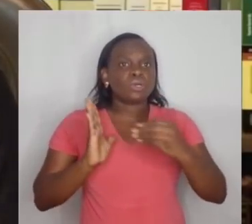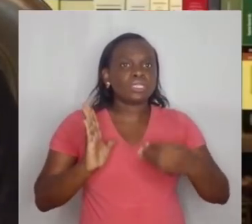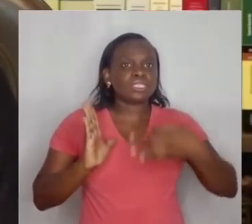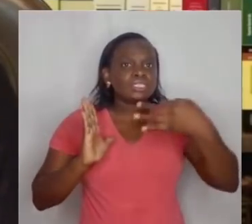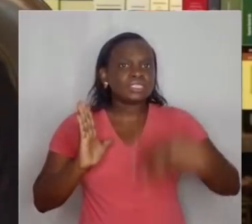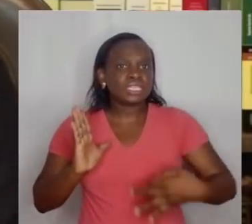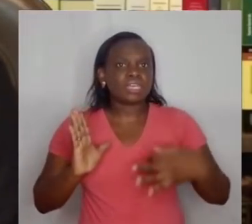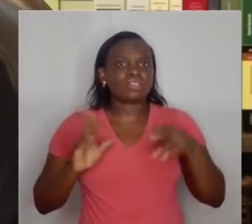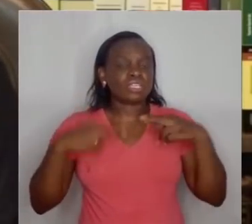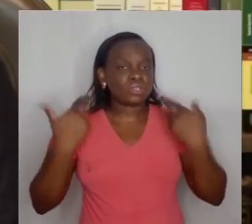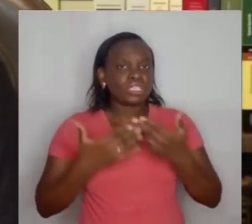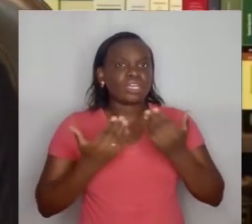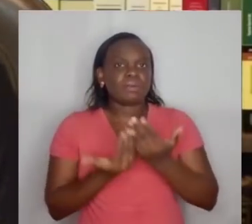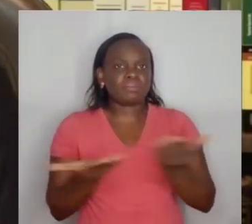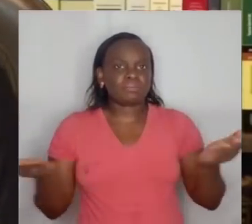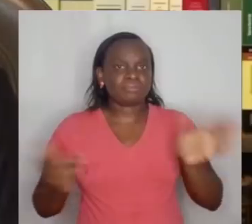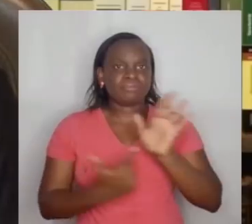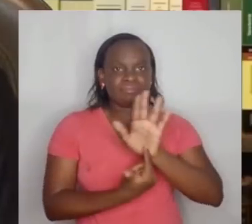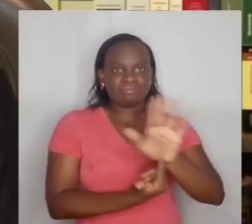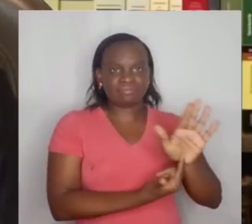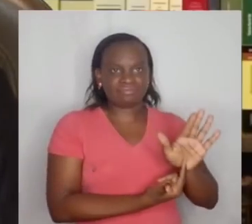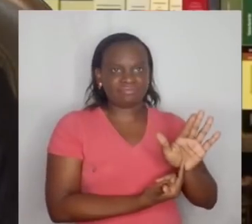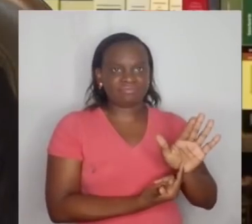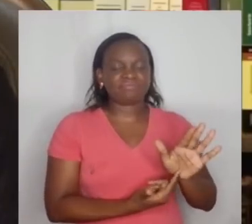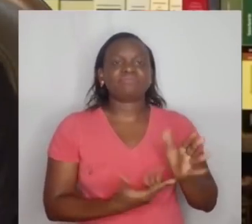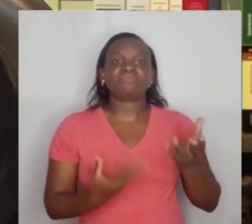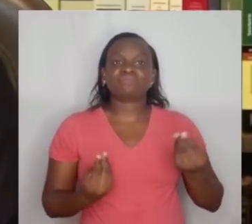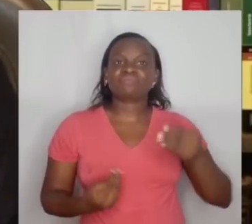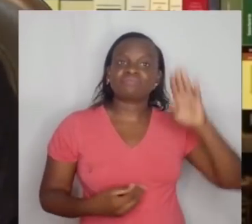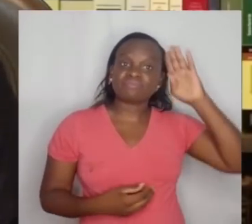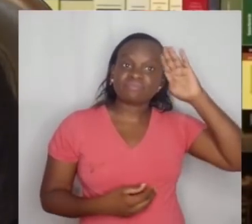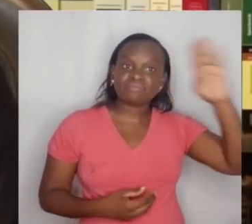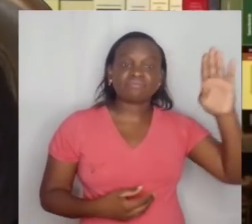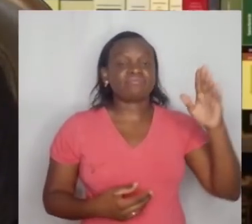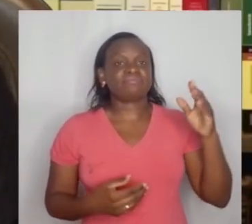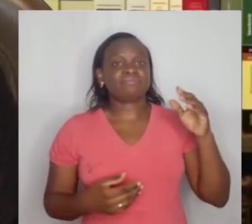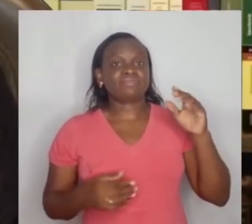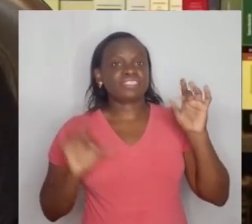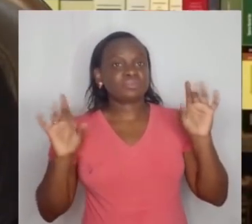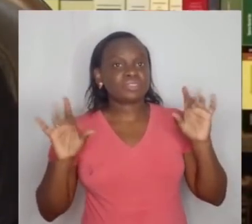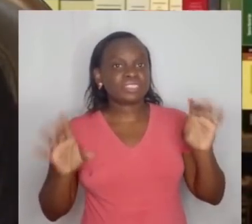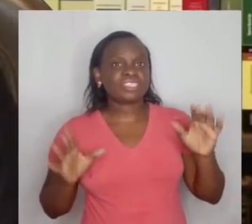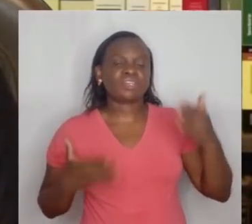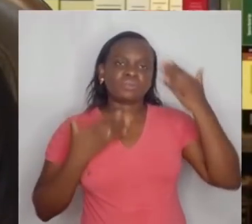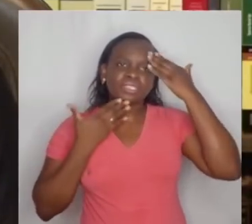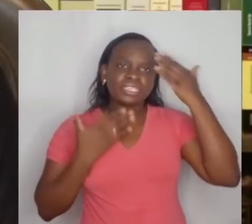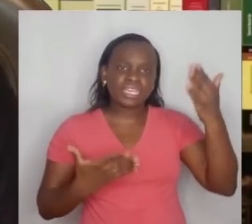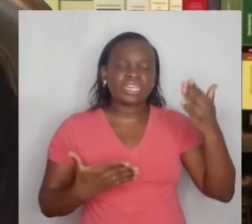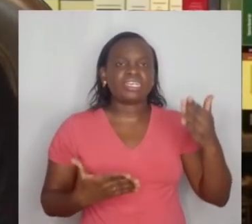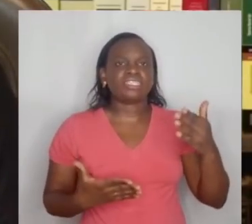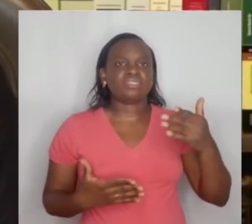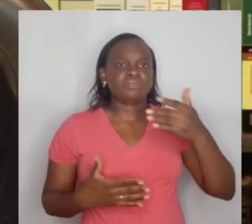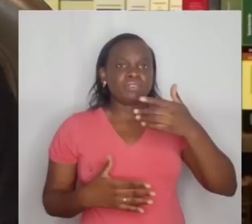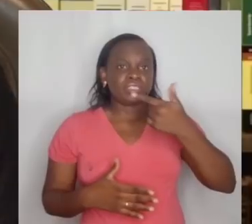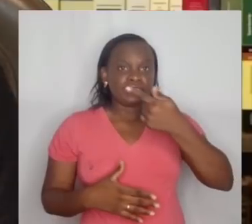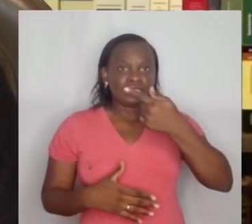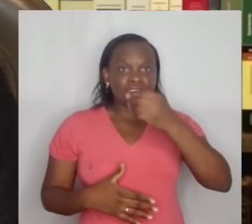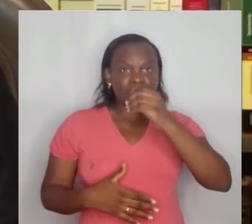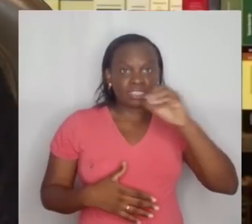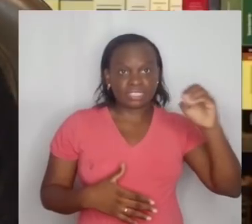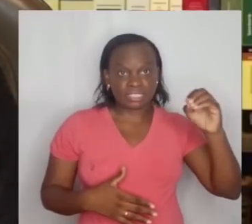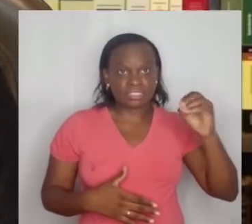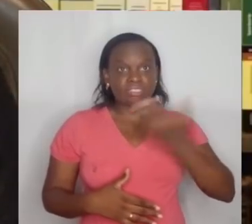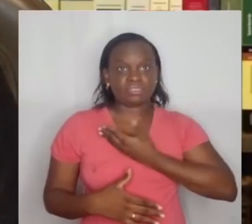modelo de evento que hoje apresentamos a vocês. Muito especialmente, nosso muito obrigada aos